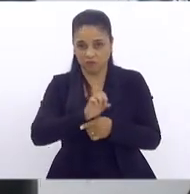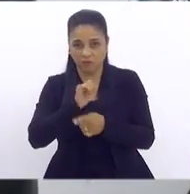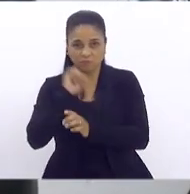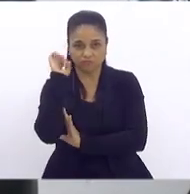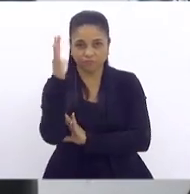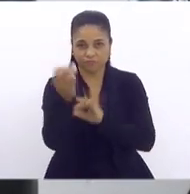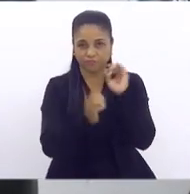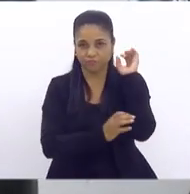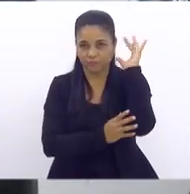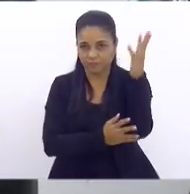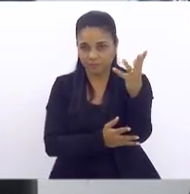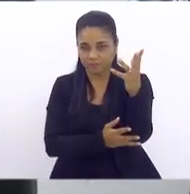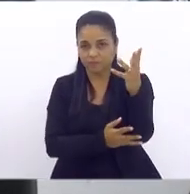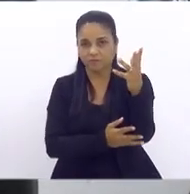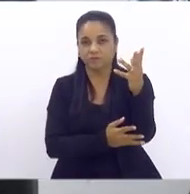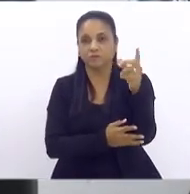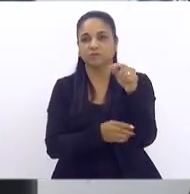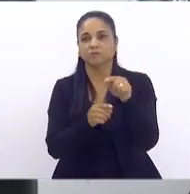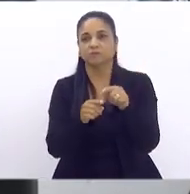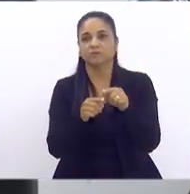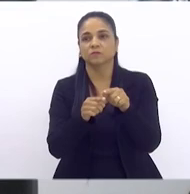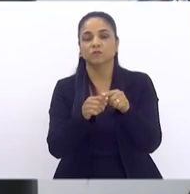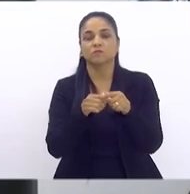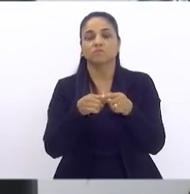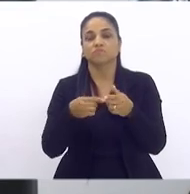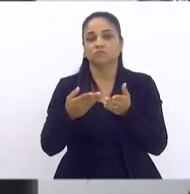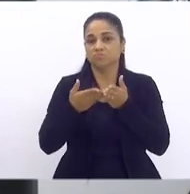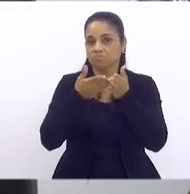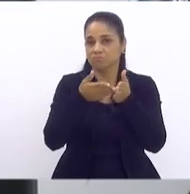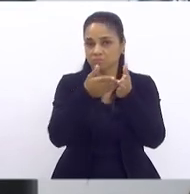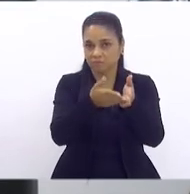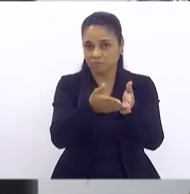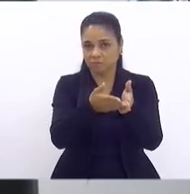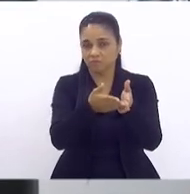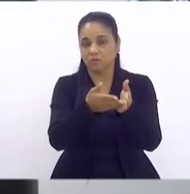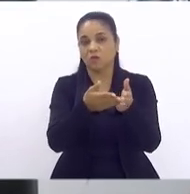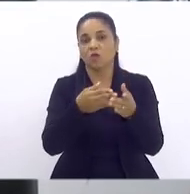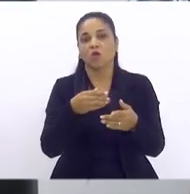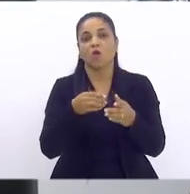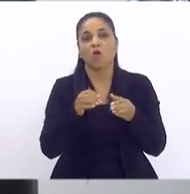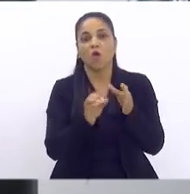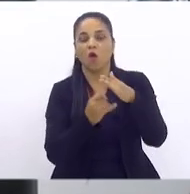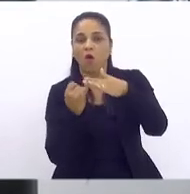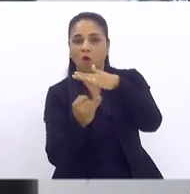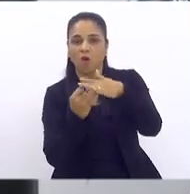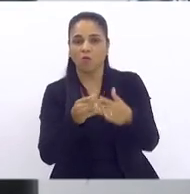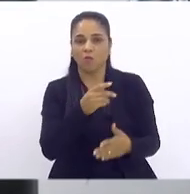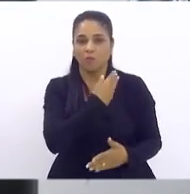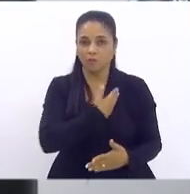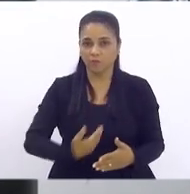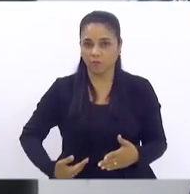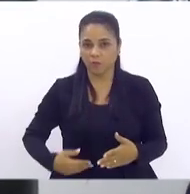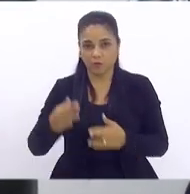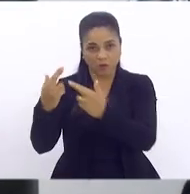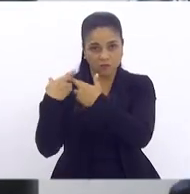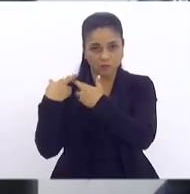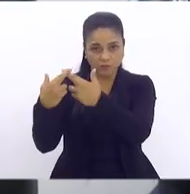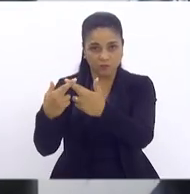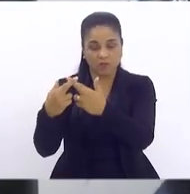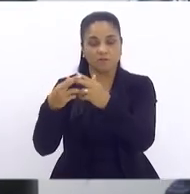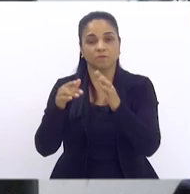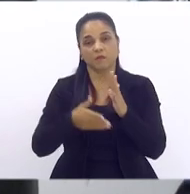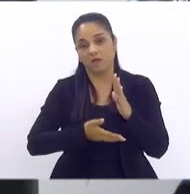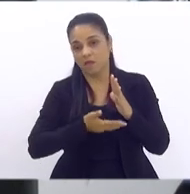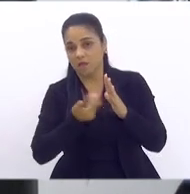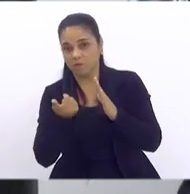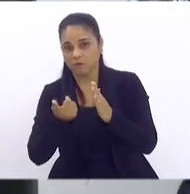Ambiente solicitou a Capitania do Portos, indicá-la como órgão público interessado e responsável pela remoção e